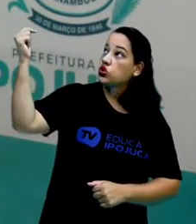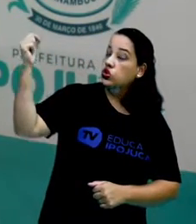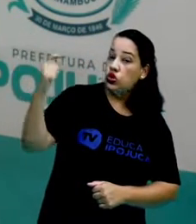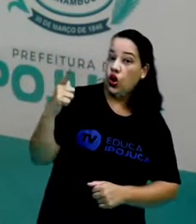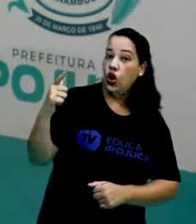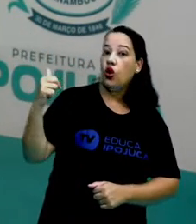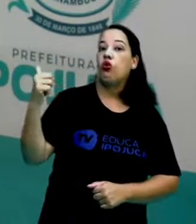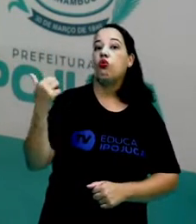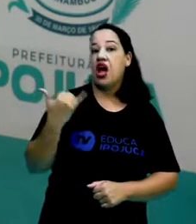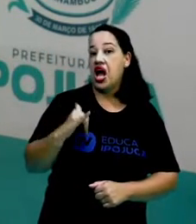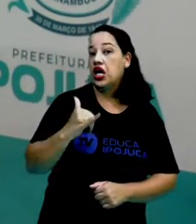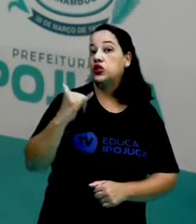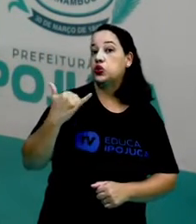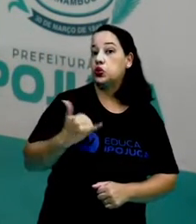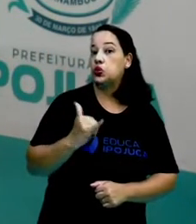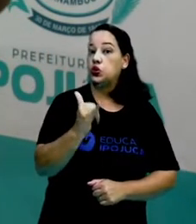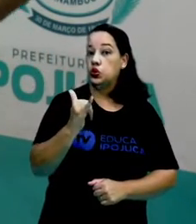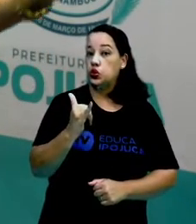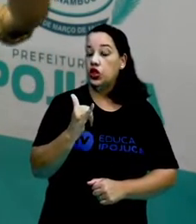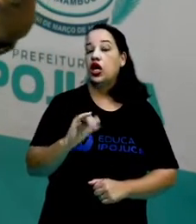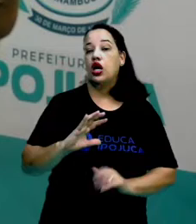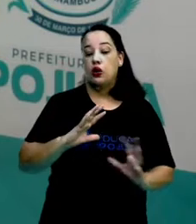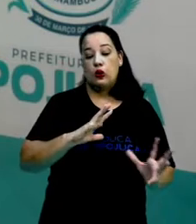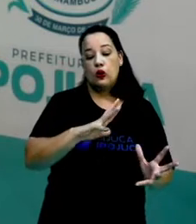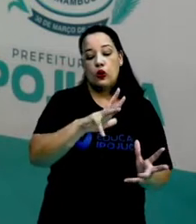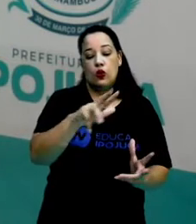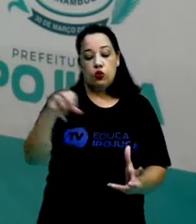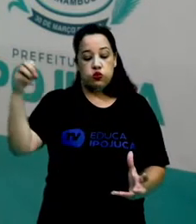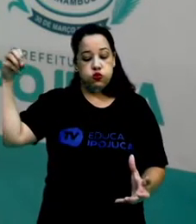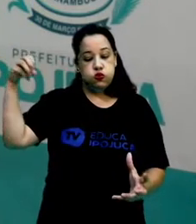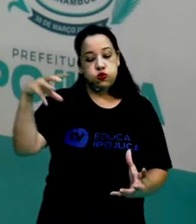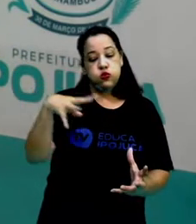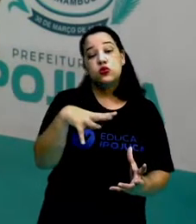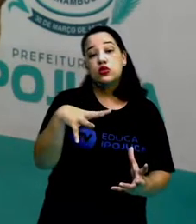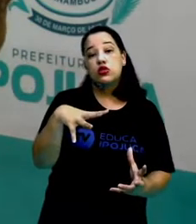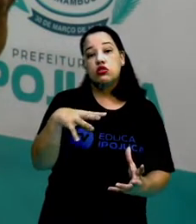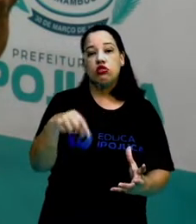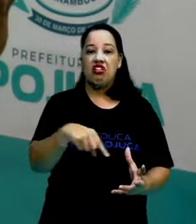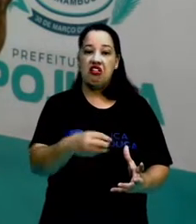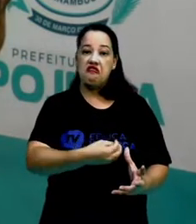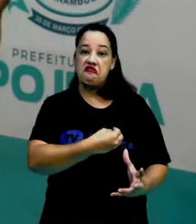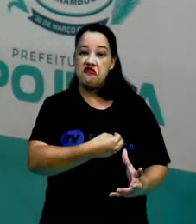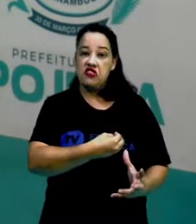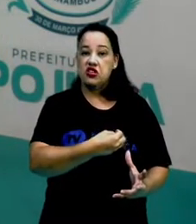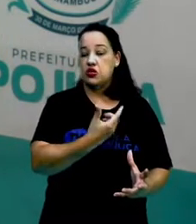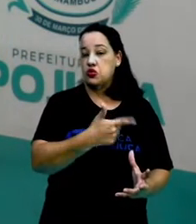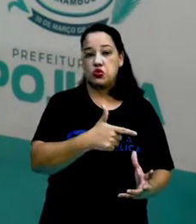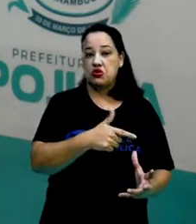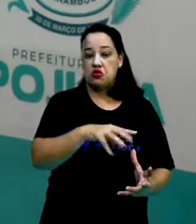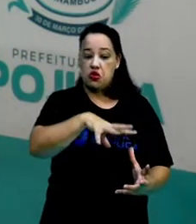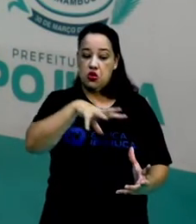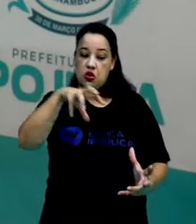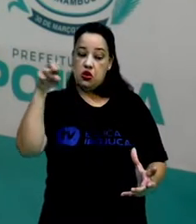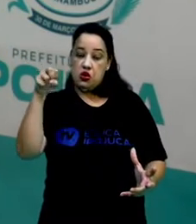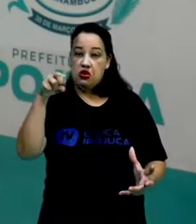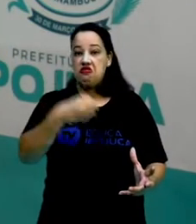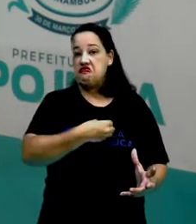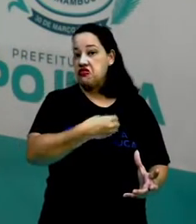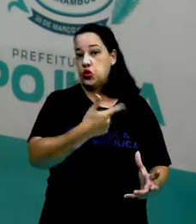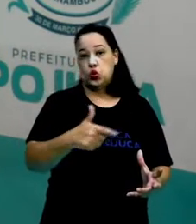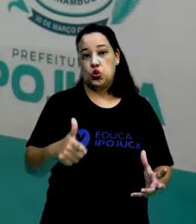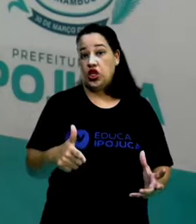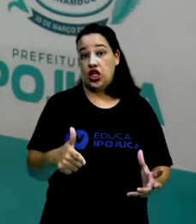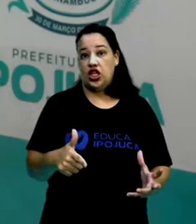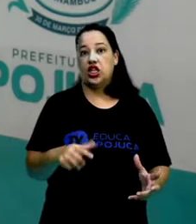o nosso planeta, nenhum estilo de vida aconteceria. Ou seja, não teríamos